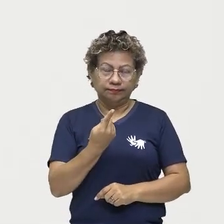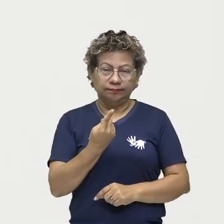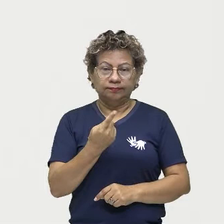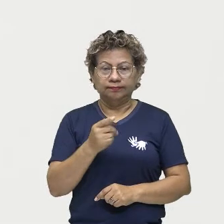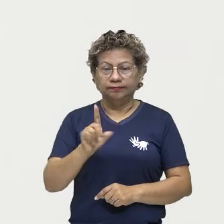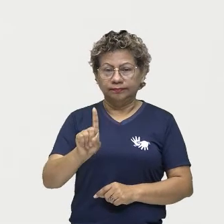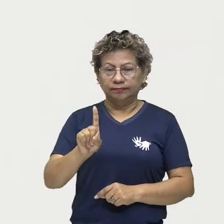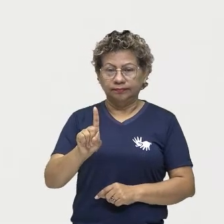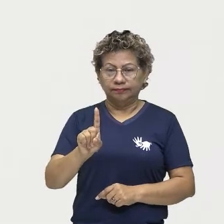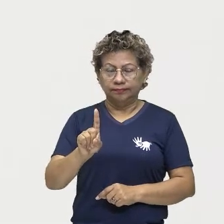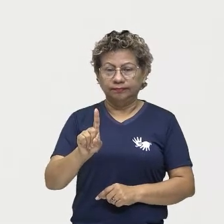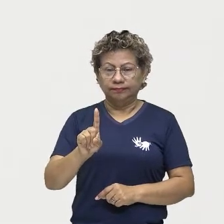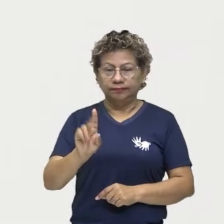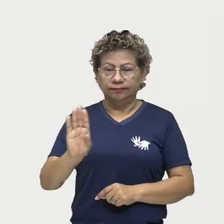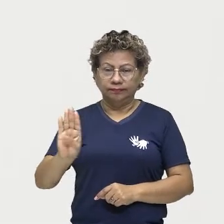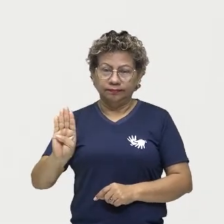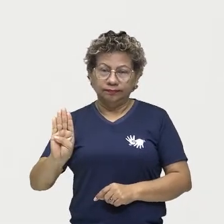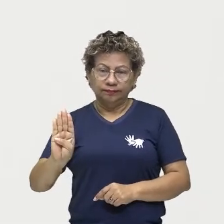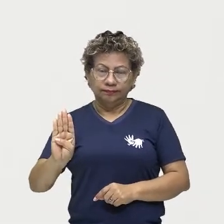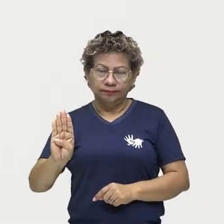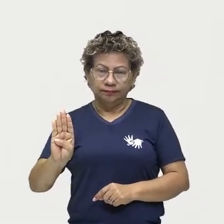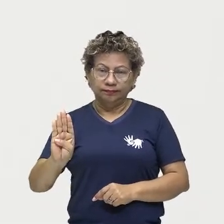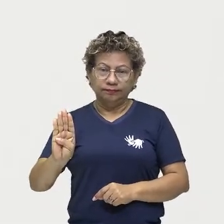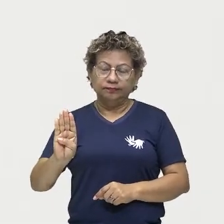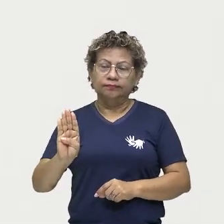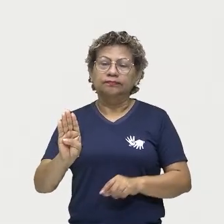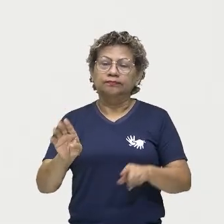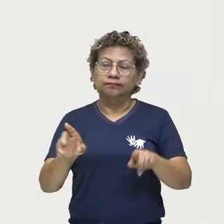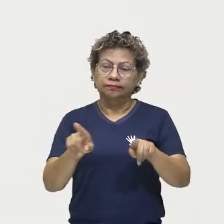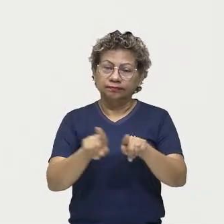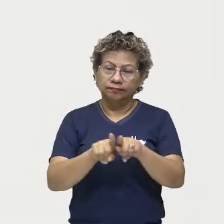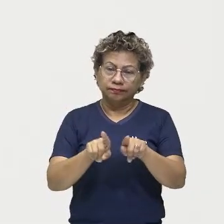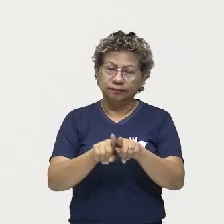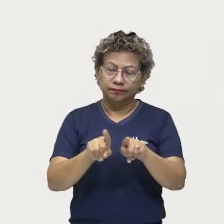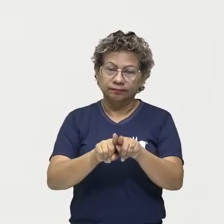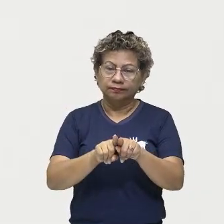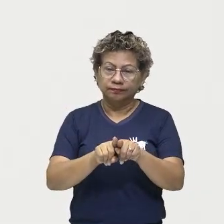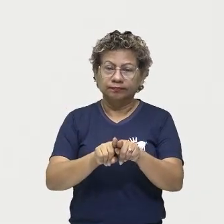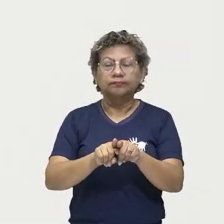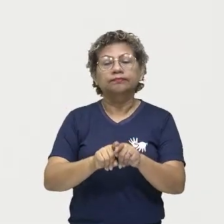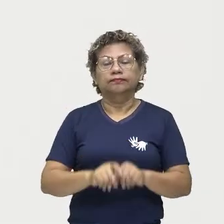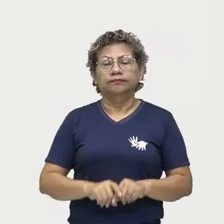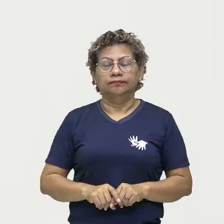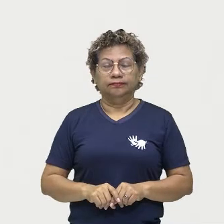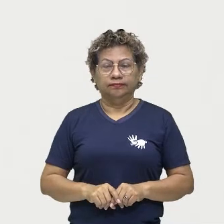relação ao lado AB, aí fazemos o mesmo procedimento em relação ao lado